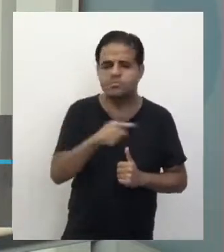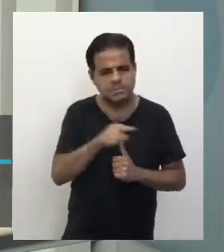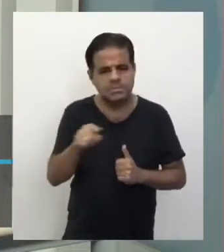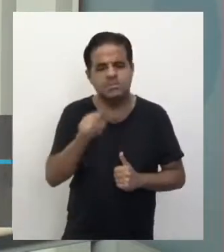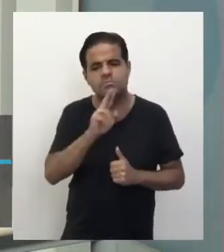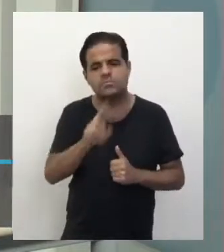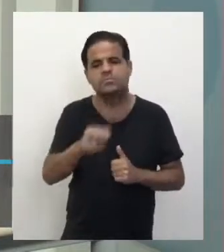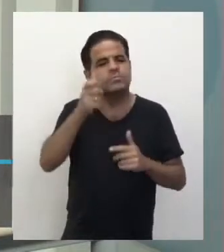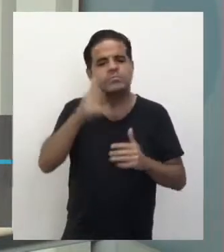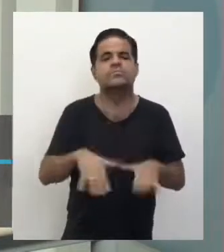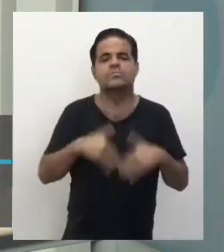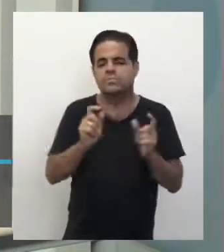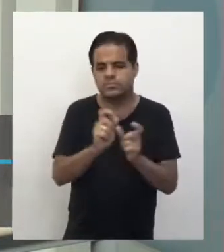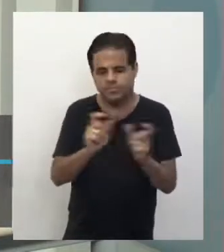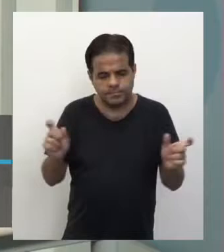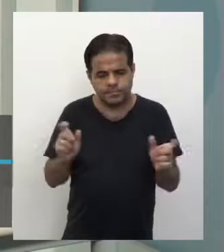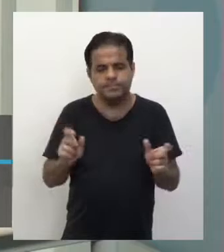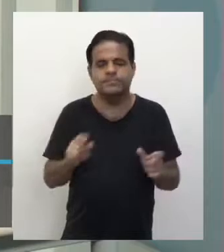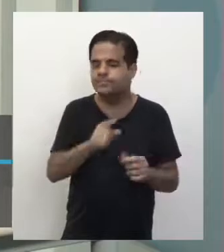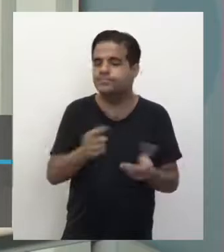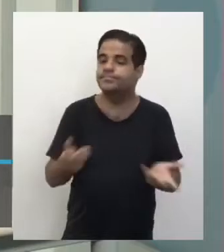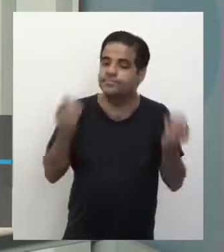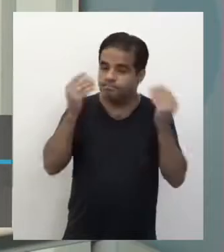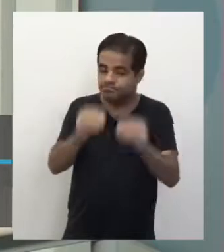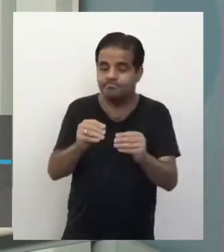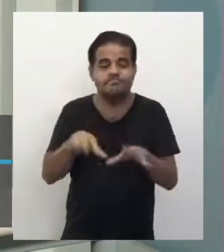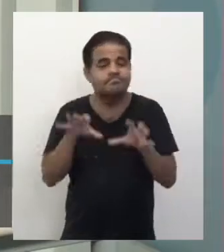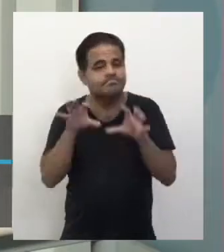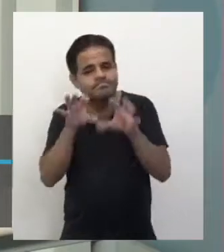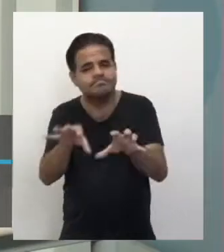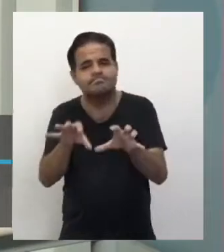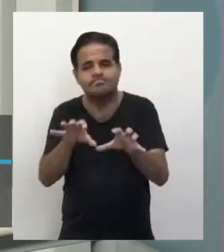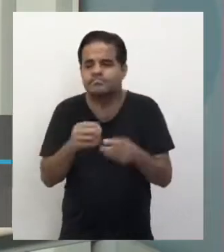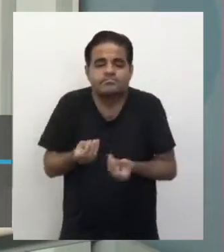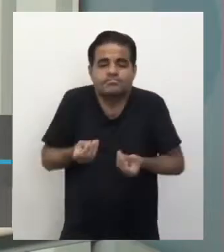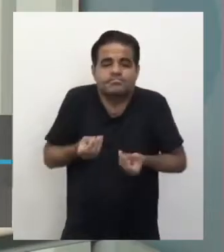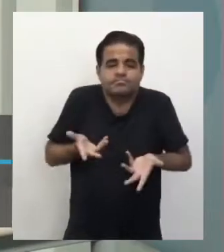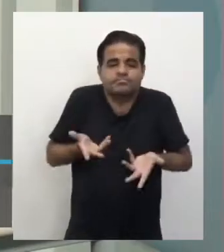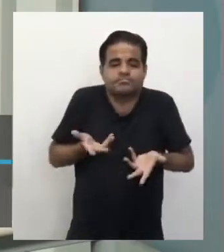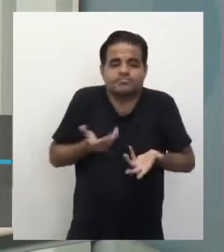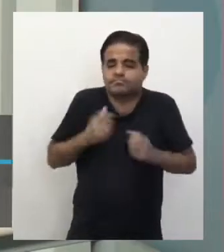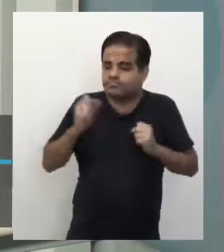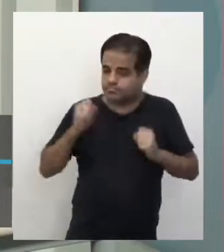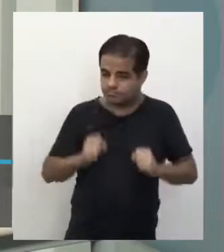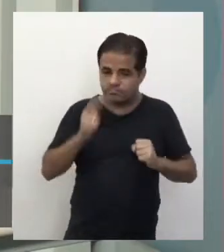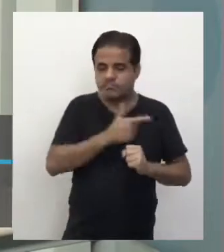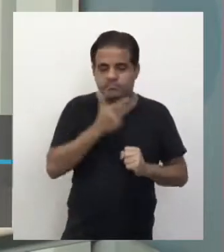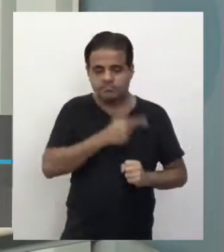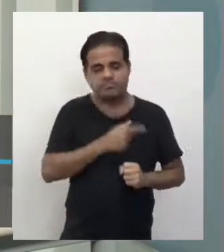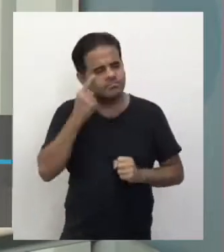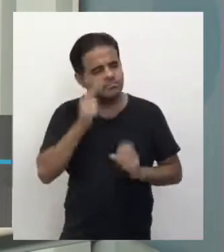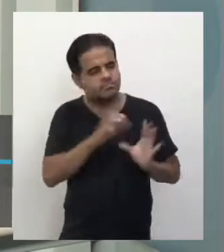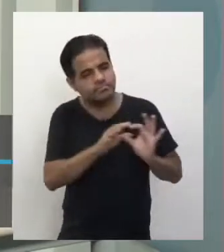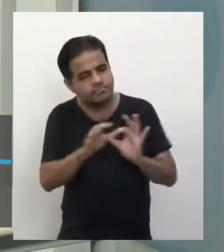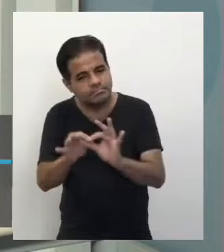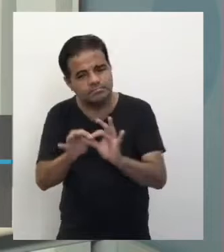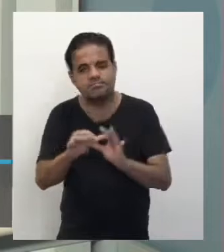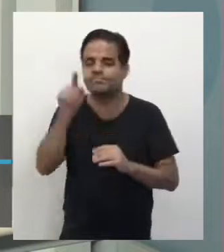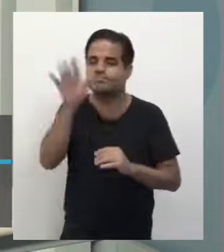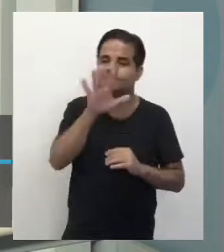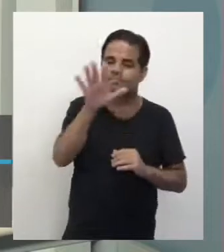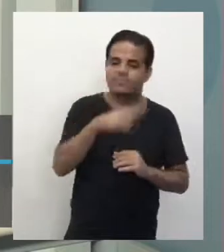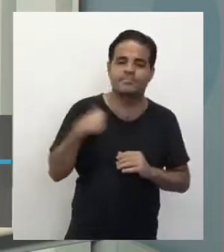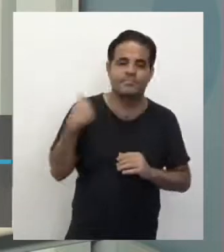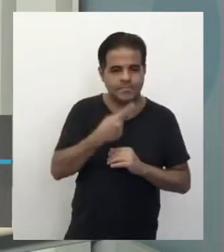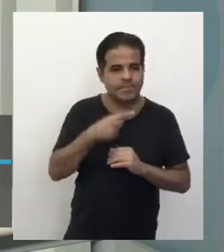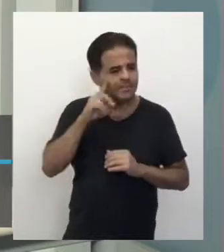qual seria a frase que vocês colocariam como efeito ou como vocês conseguiriam contextualizar essa imagem para